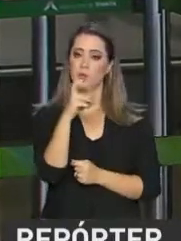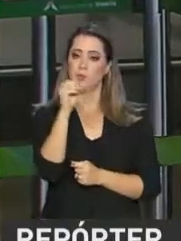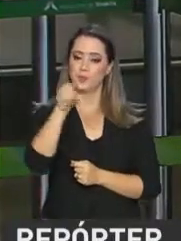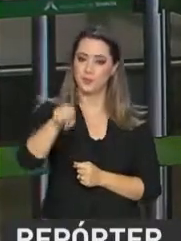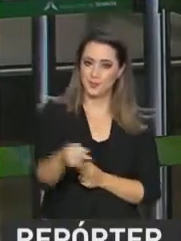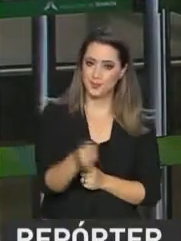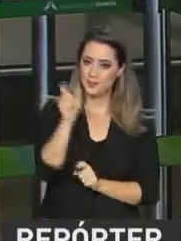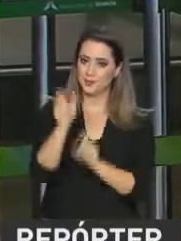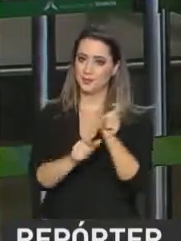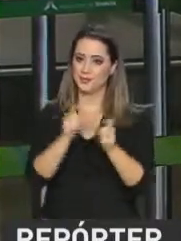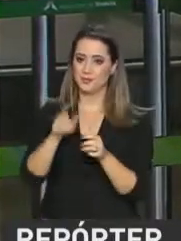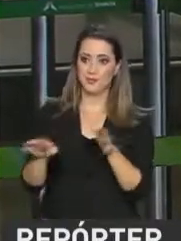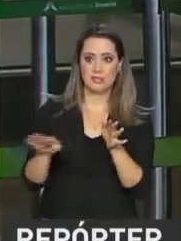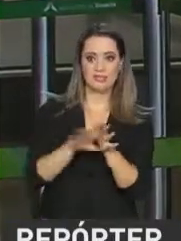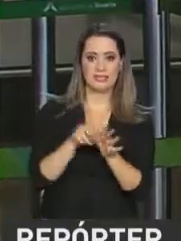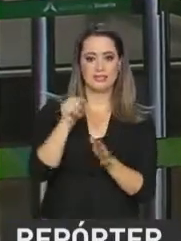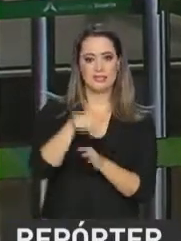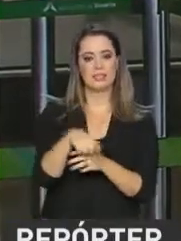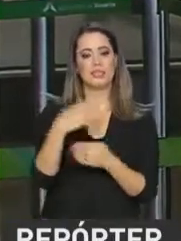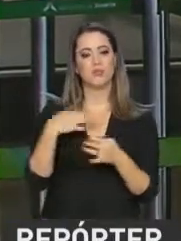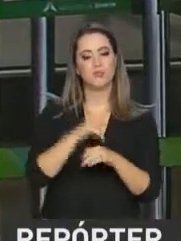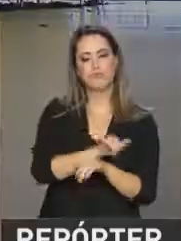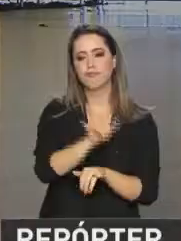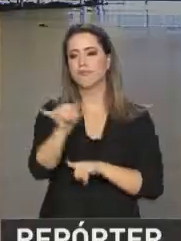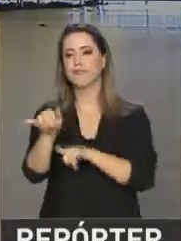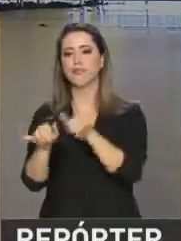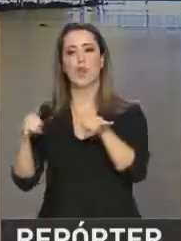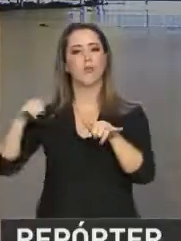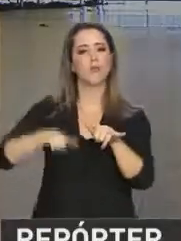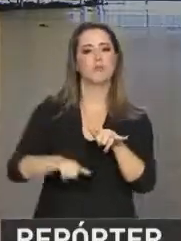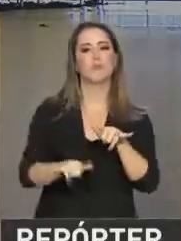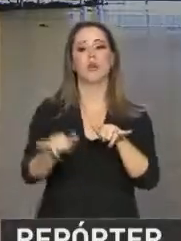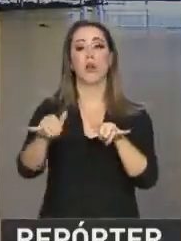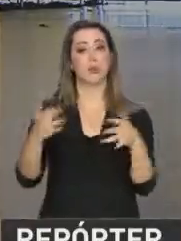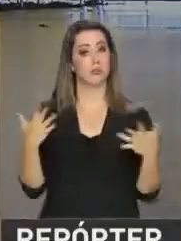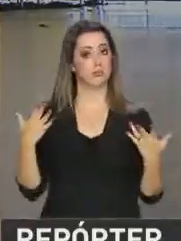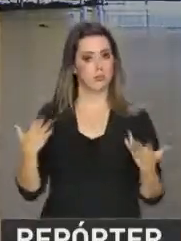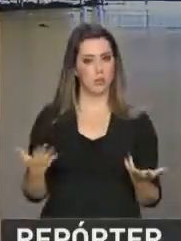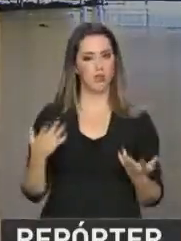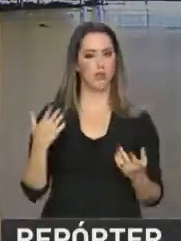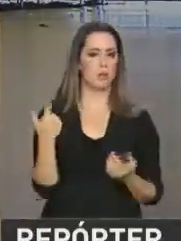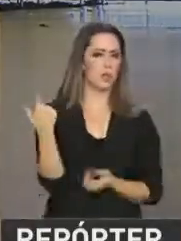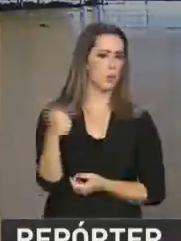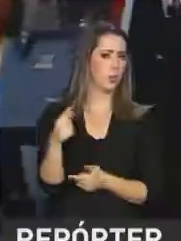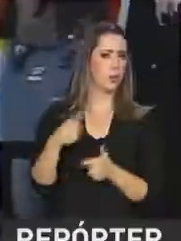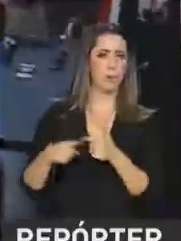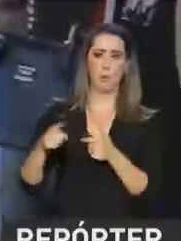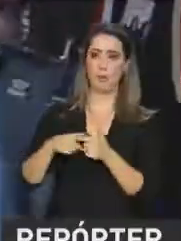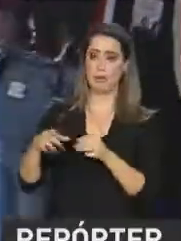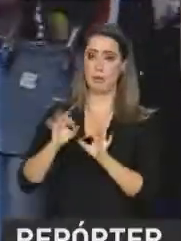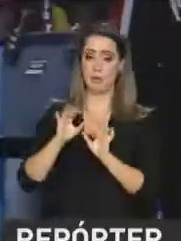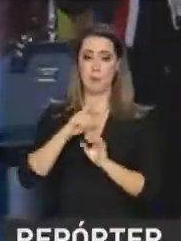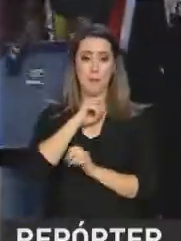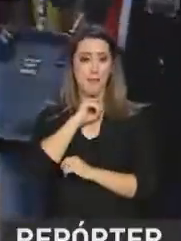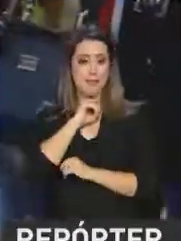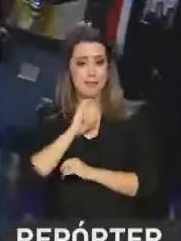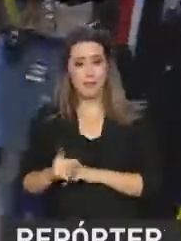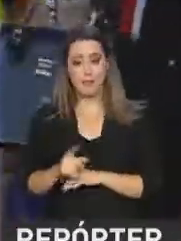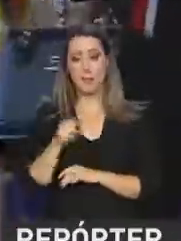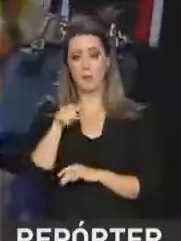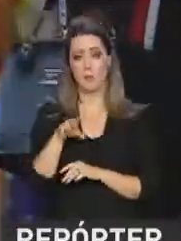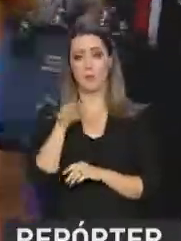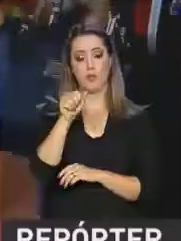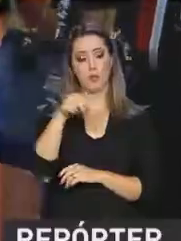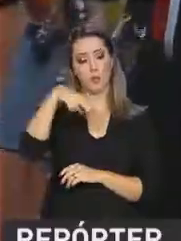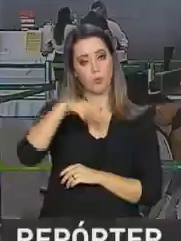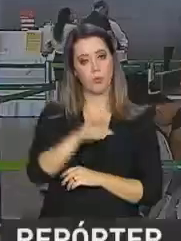mil pessoas devem passar por aqui neste carnaval para que não haja problemas no deslocamento de ninguém a agência nacional de aviação civil